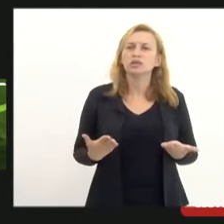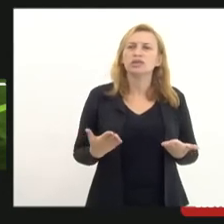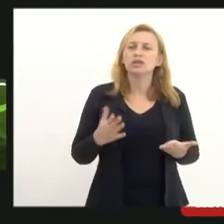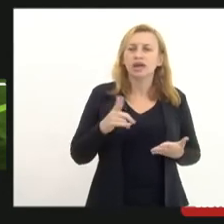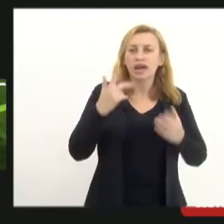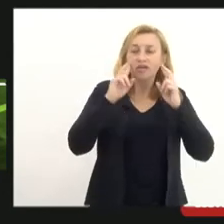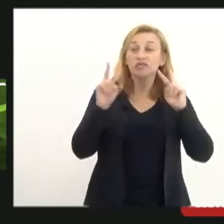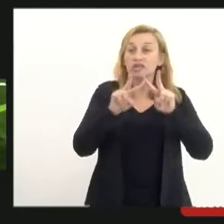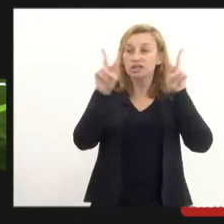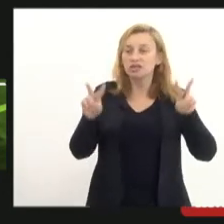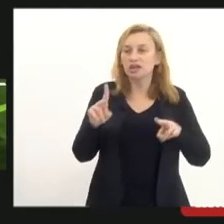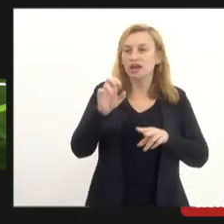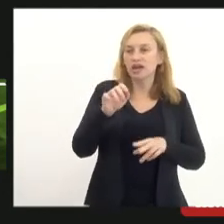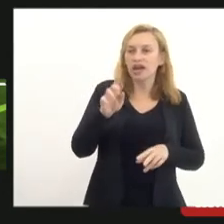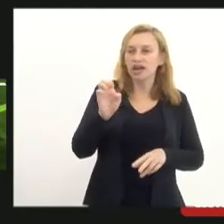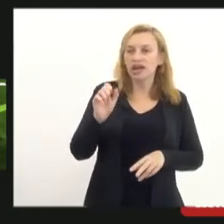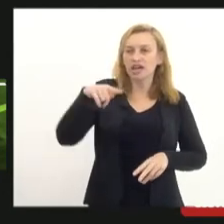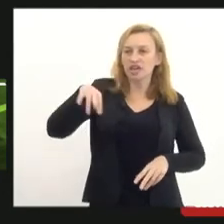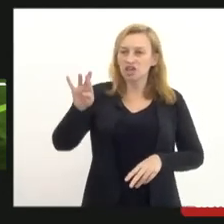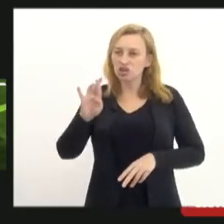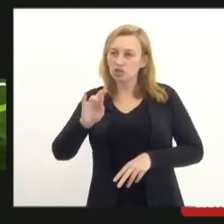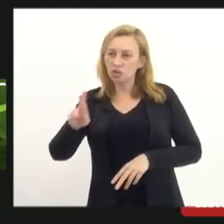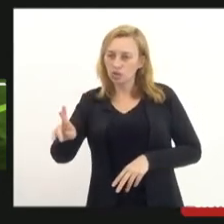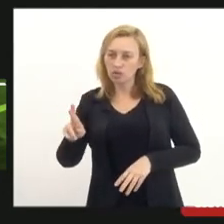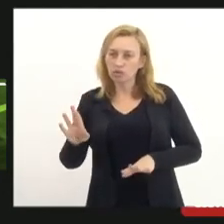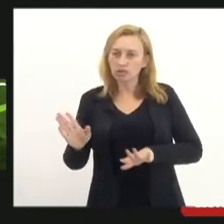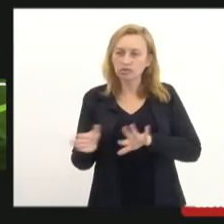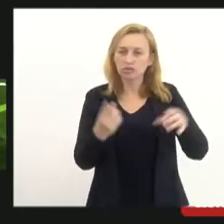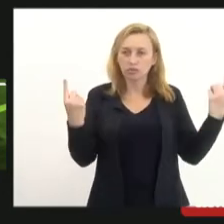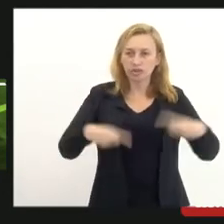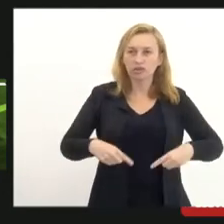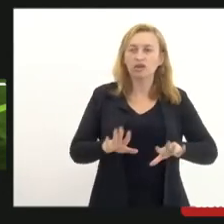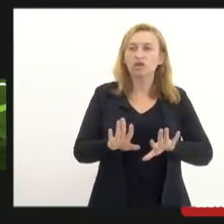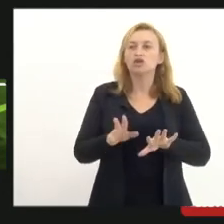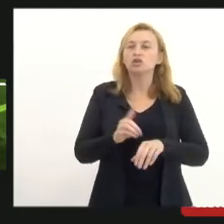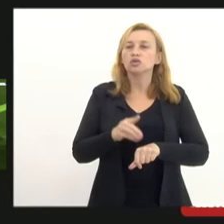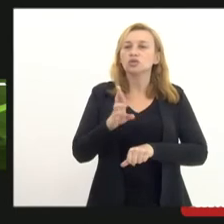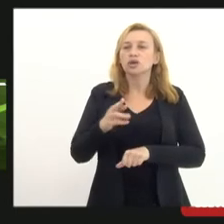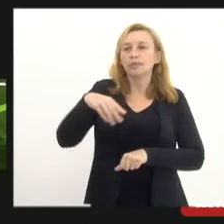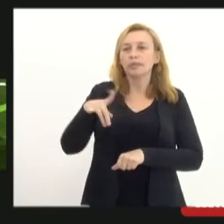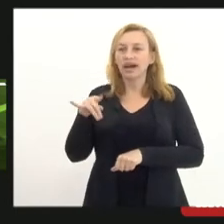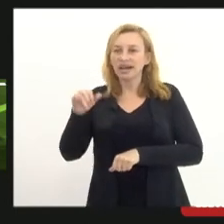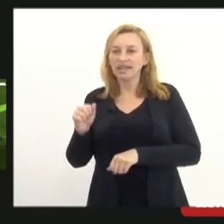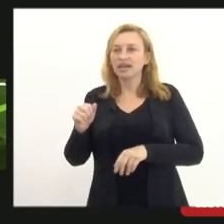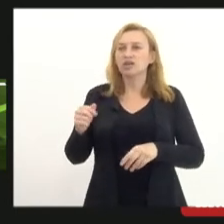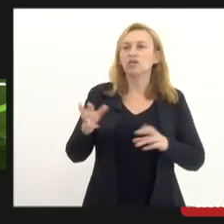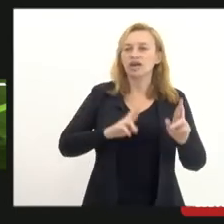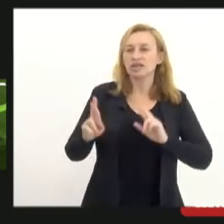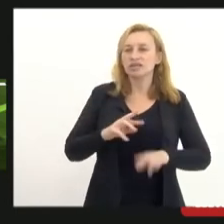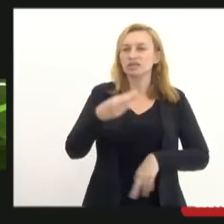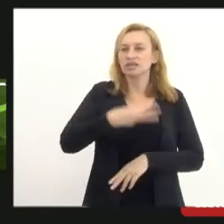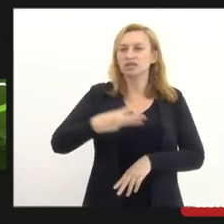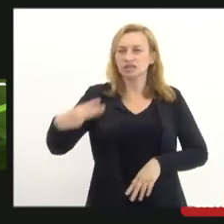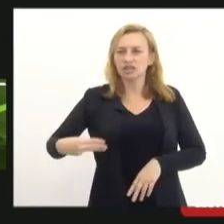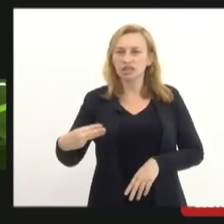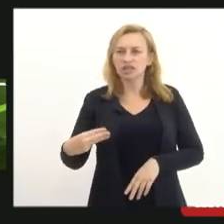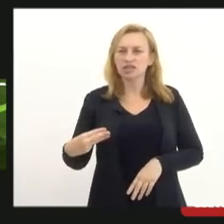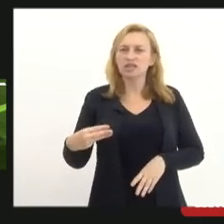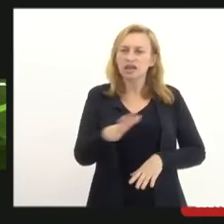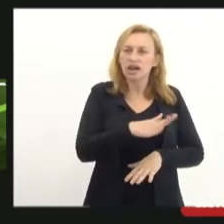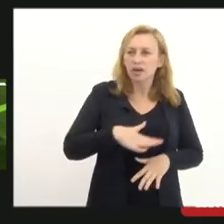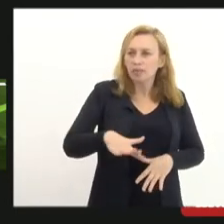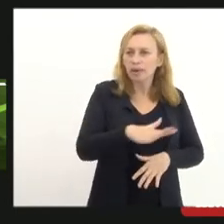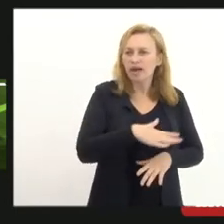essa é a visão da Equinor com relação à competitividade. Doutora Magda, com relação ao 33, a parte